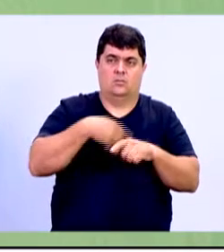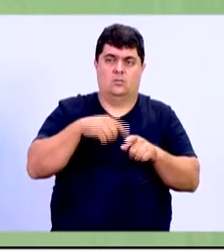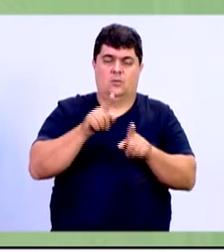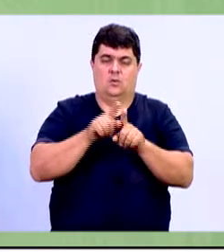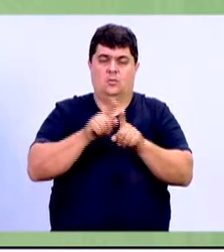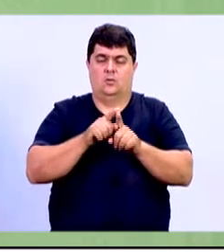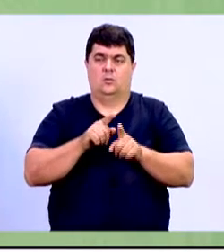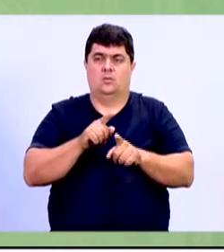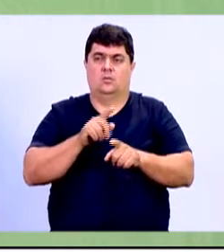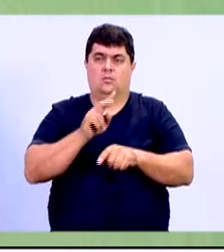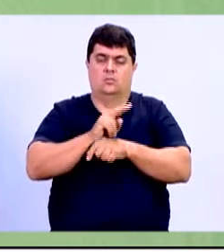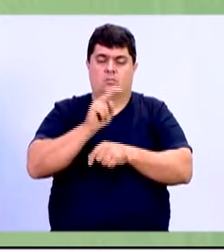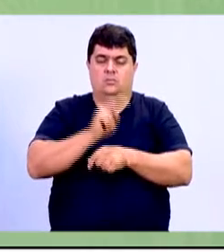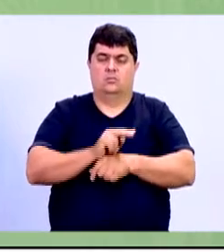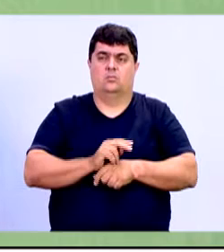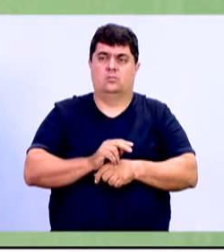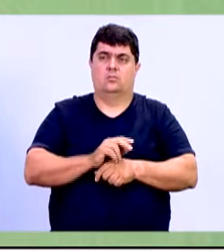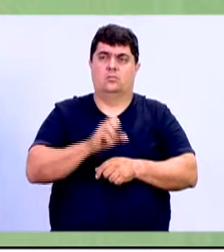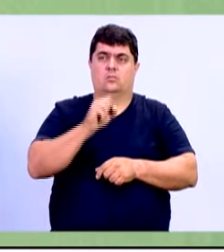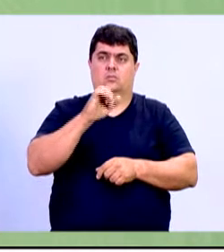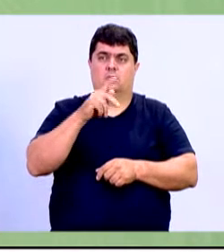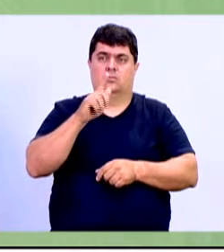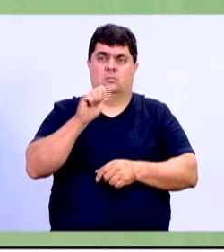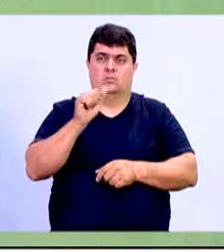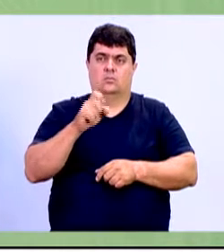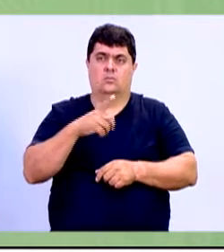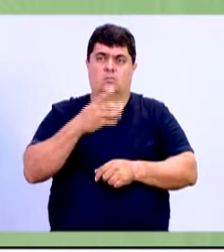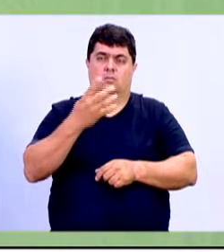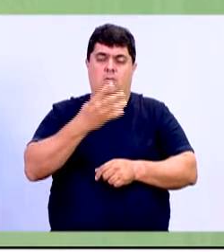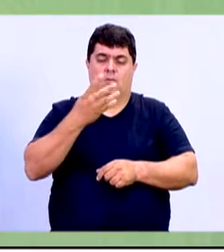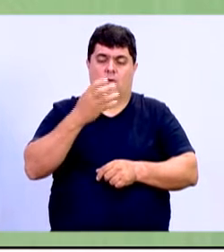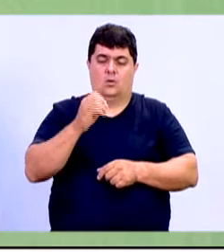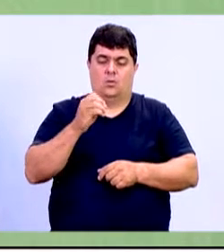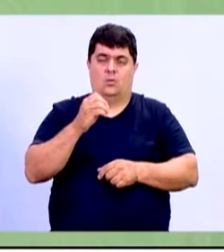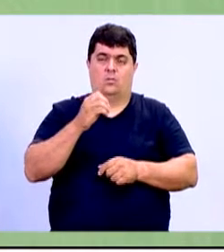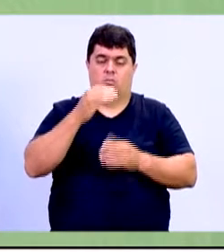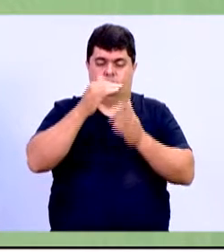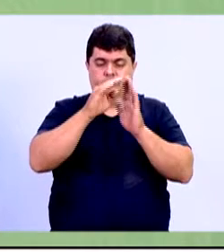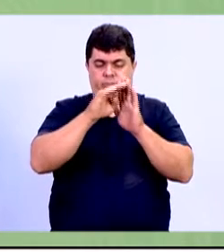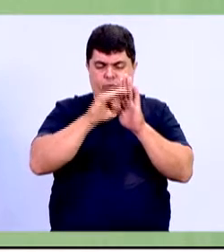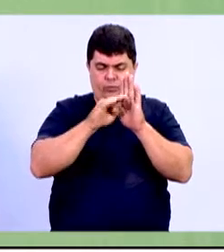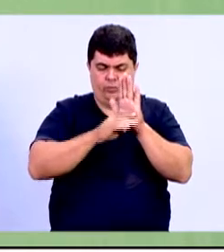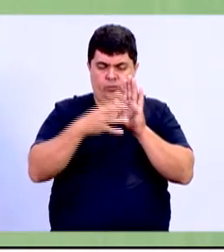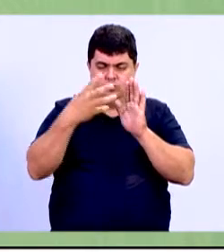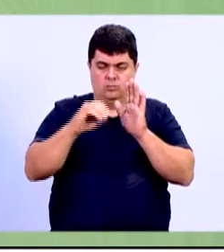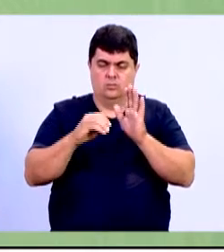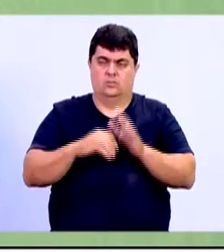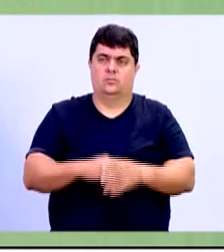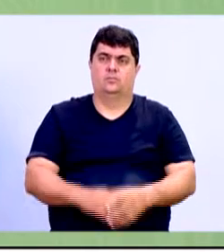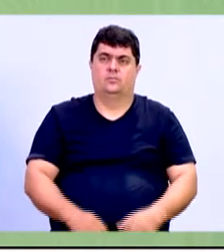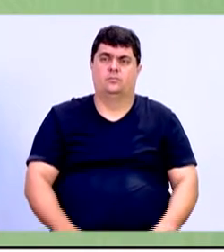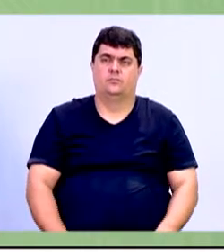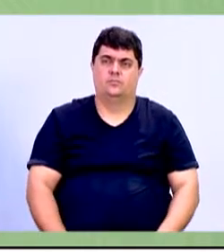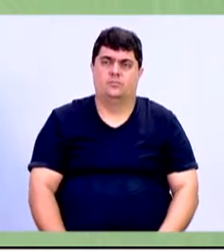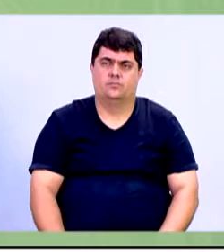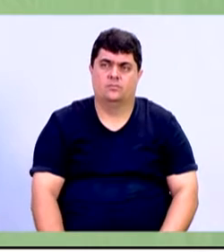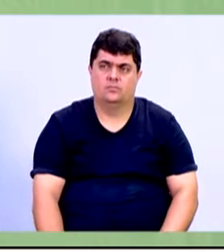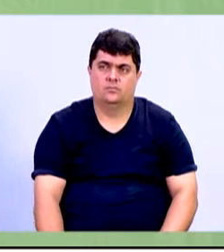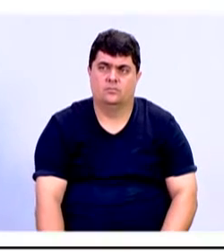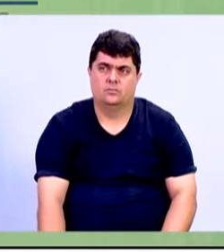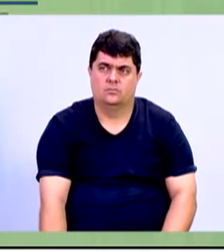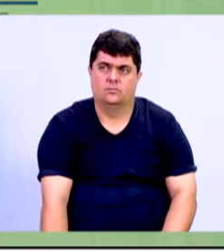bens. Esse aqui, alguns deles, hoje o SIGAP conta com aproximadamente 40 módulos, né? E aí a soma dos